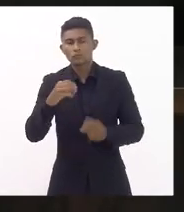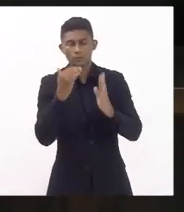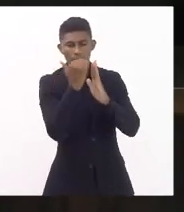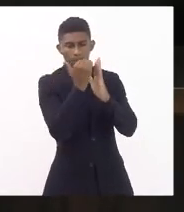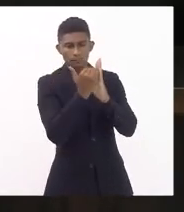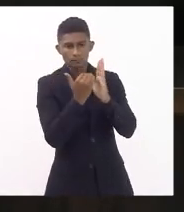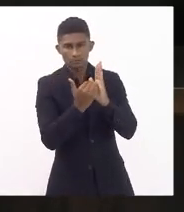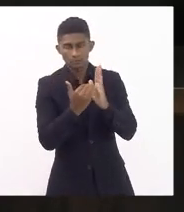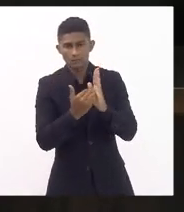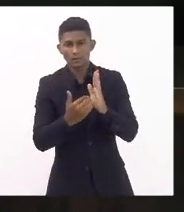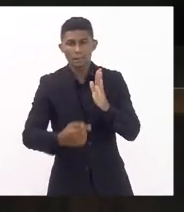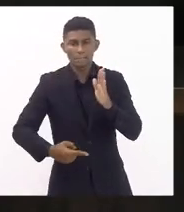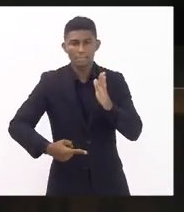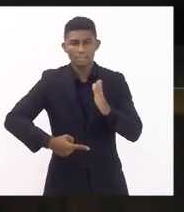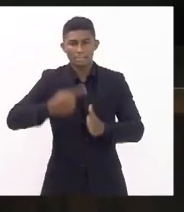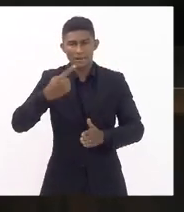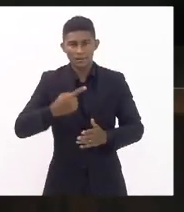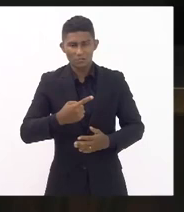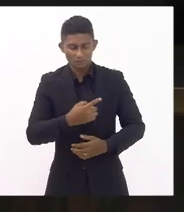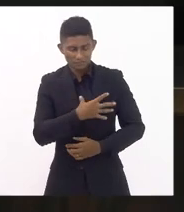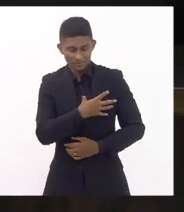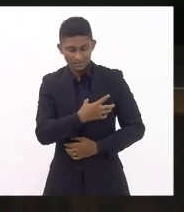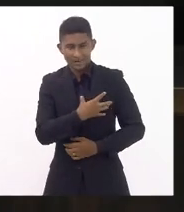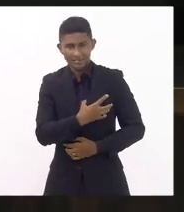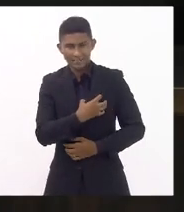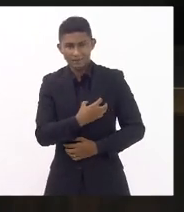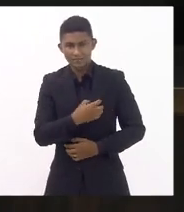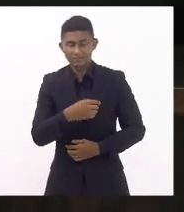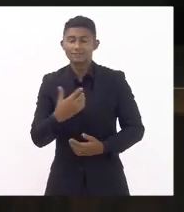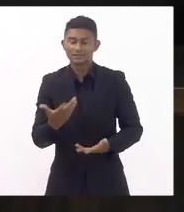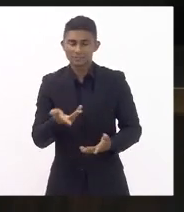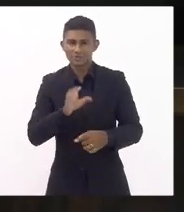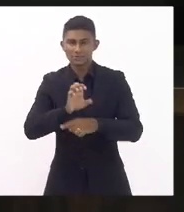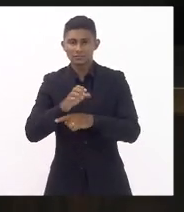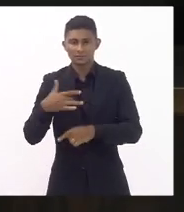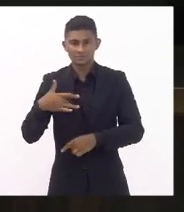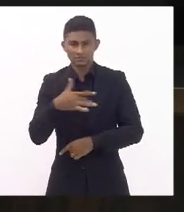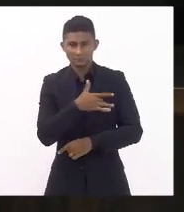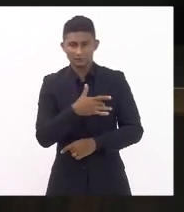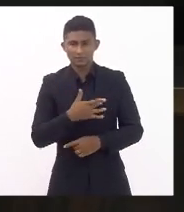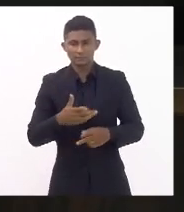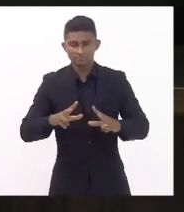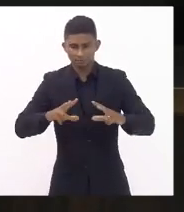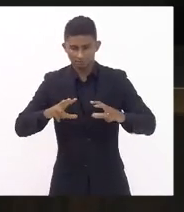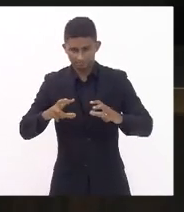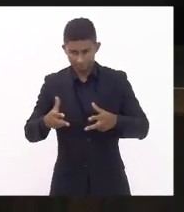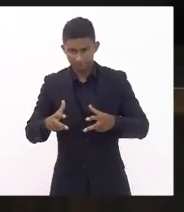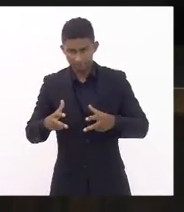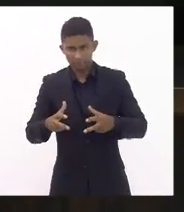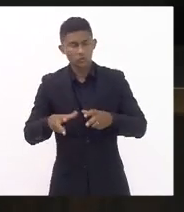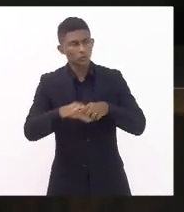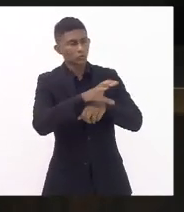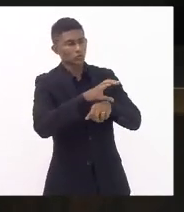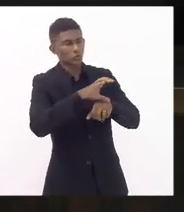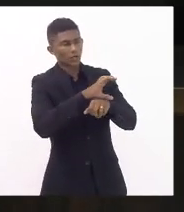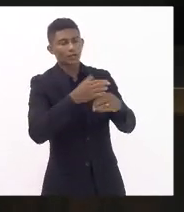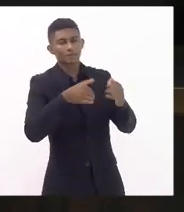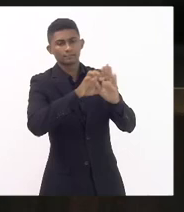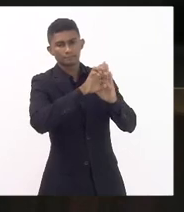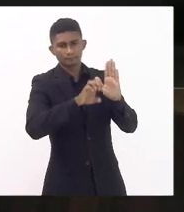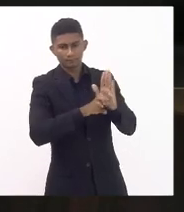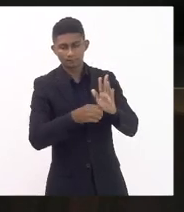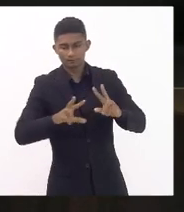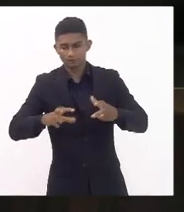Aleitamento no âmbito da Secretaria de Estado de Saúde. Parecer da Comissão de Constituição e Justiça pela condicionalidade com emenda de